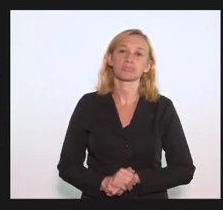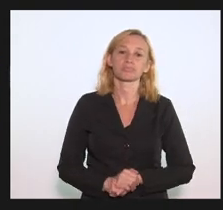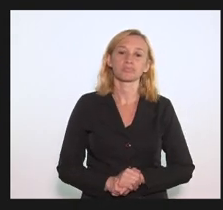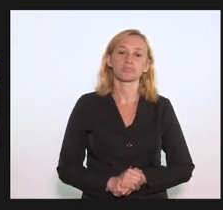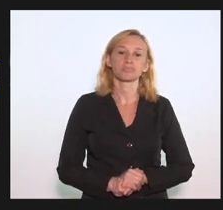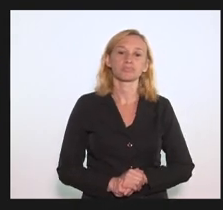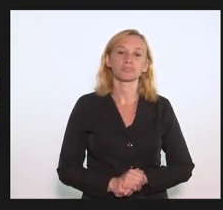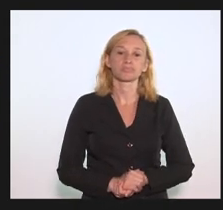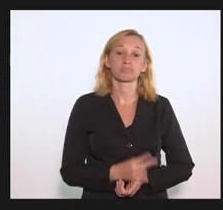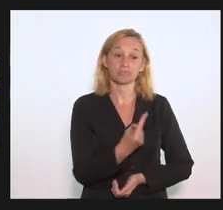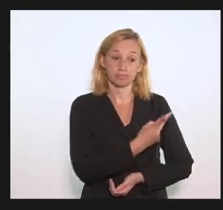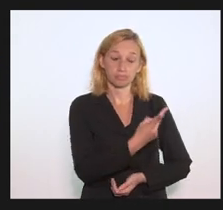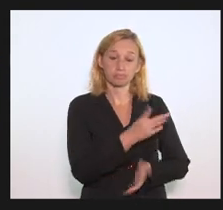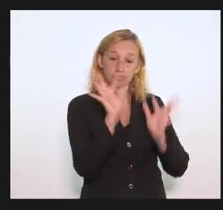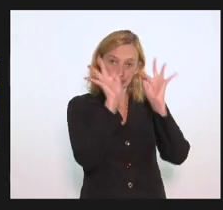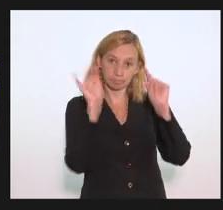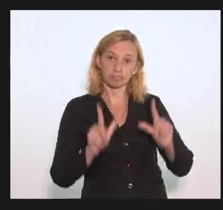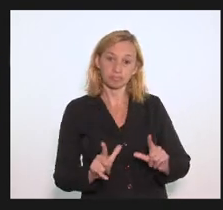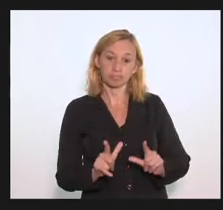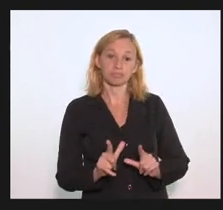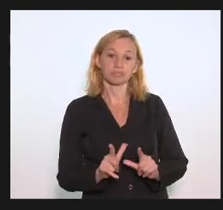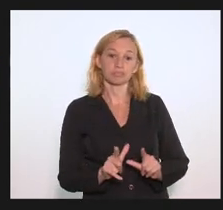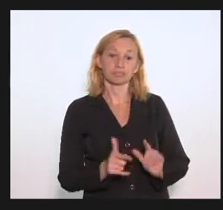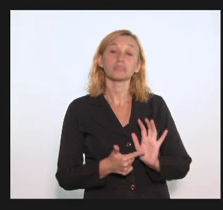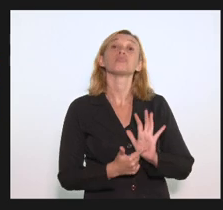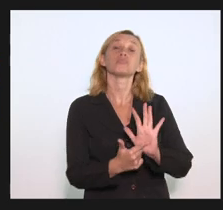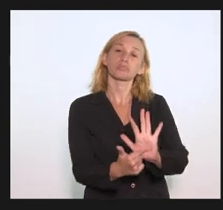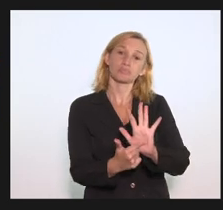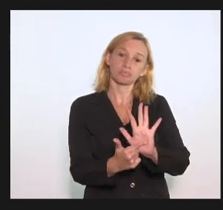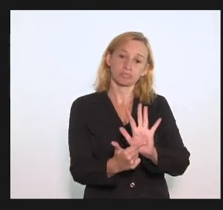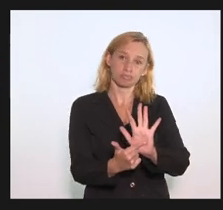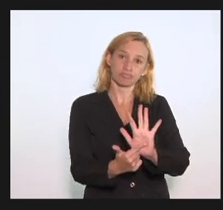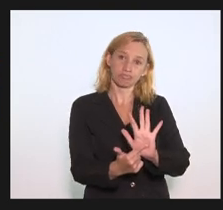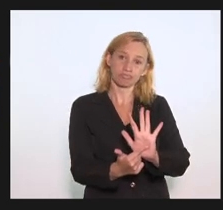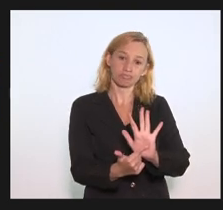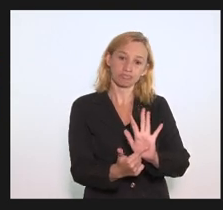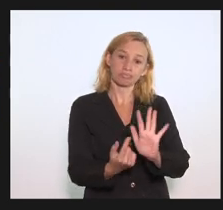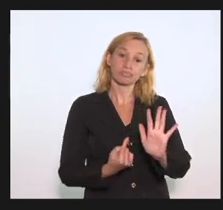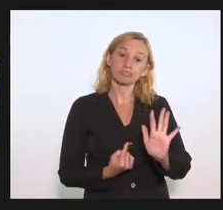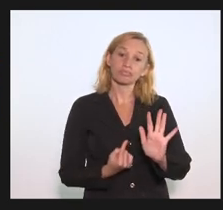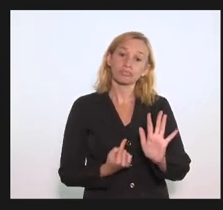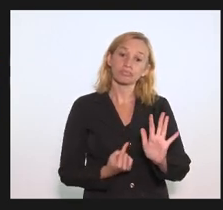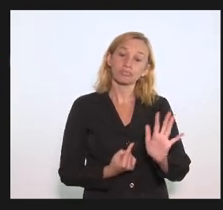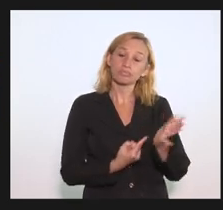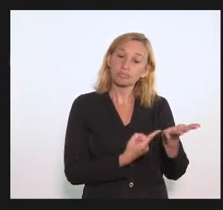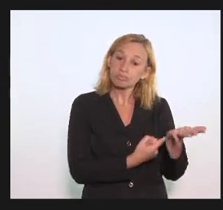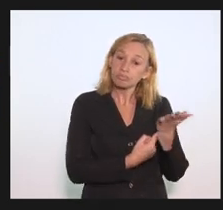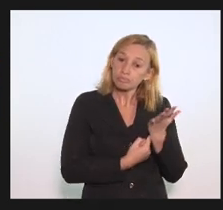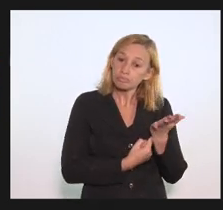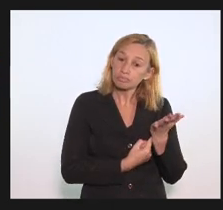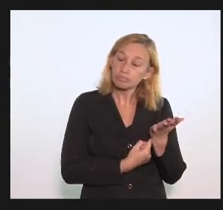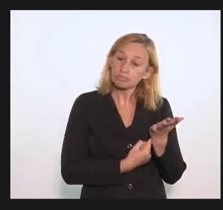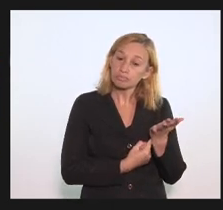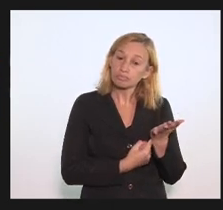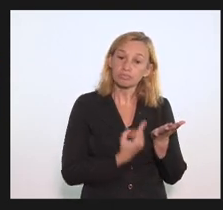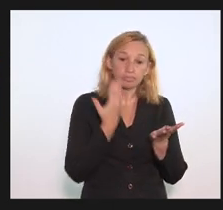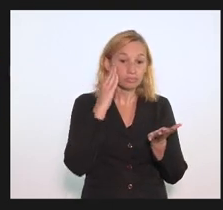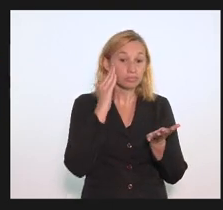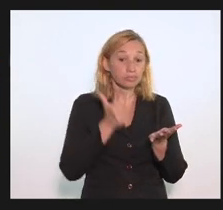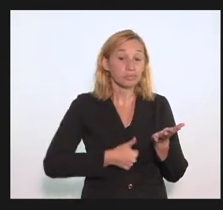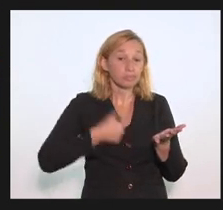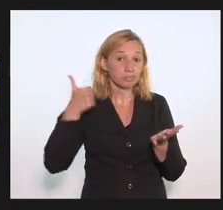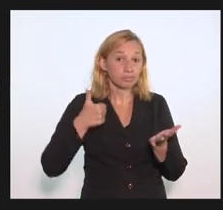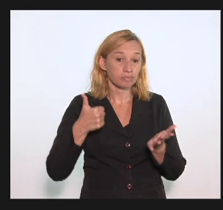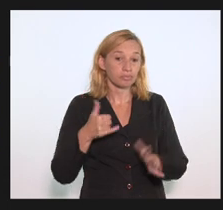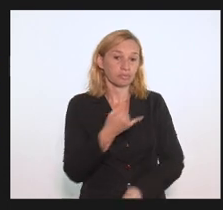eles foram muito felizes, né, por apontar e nos fazer, proporcionando ao Rio